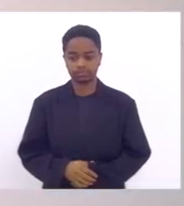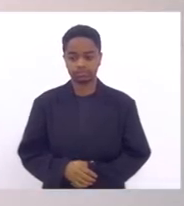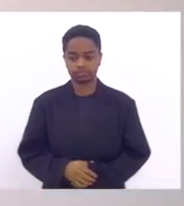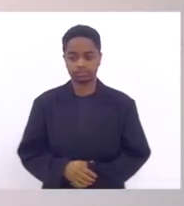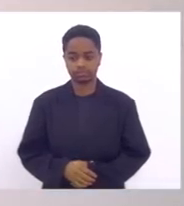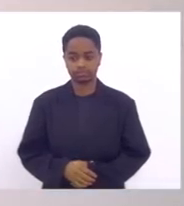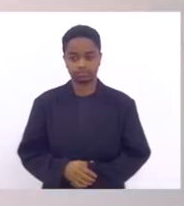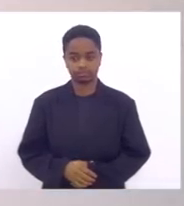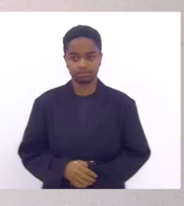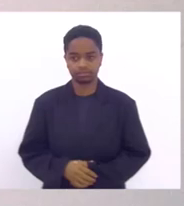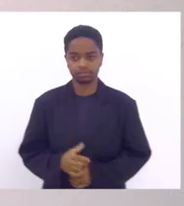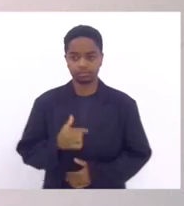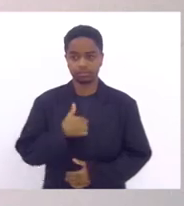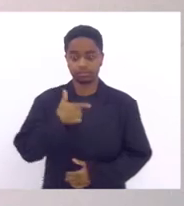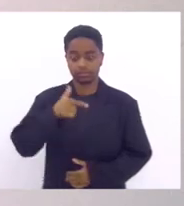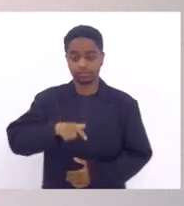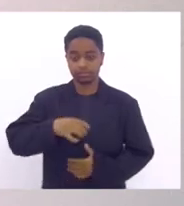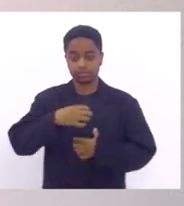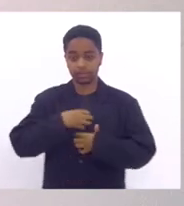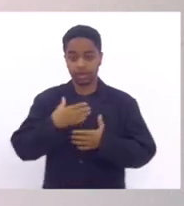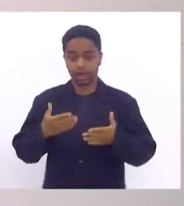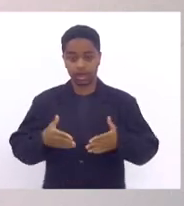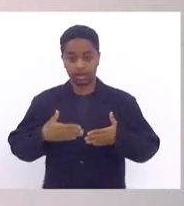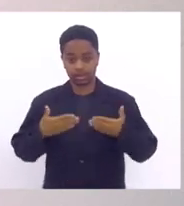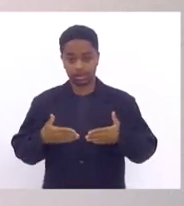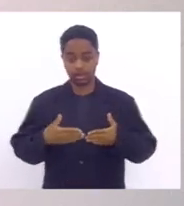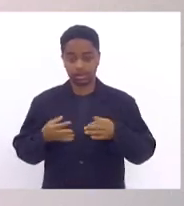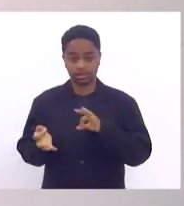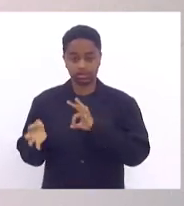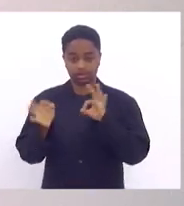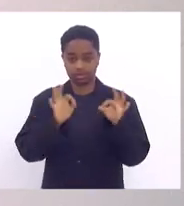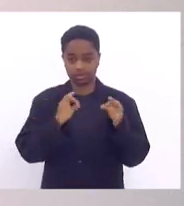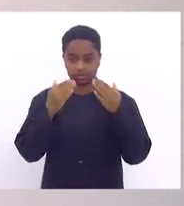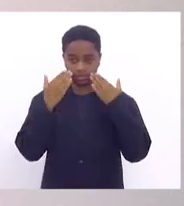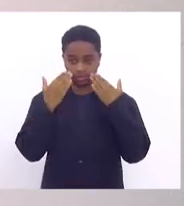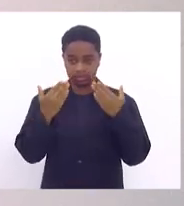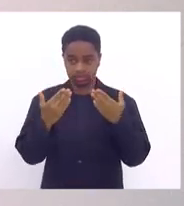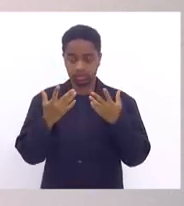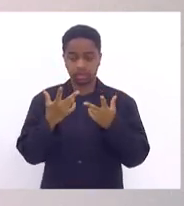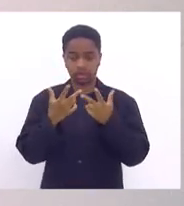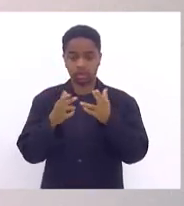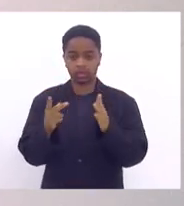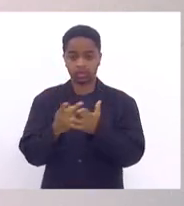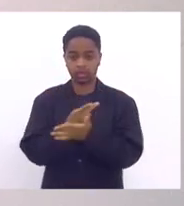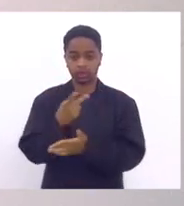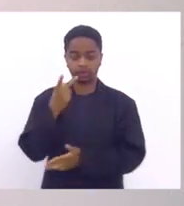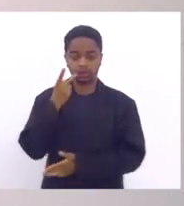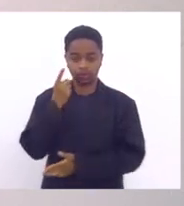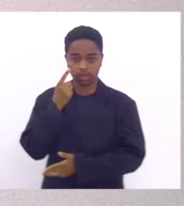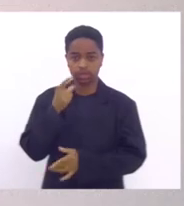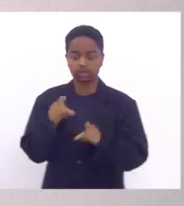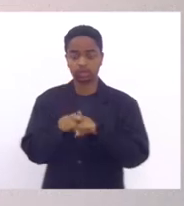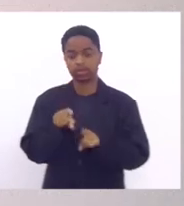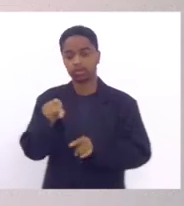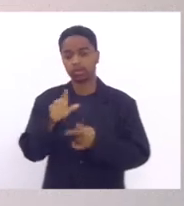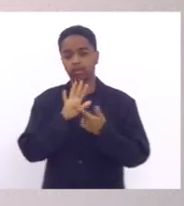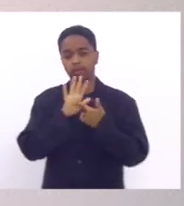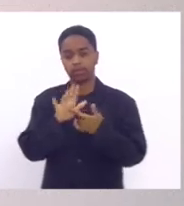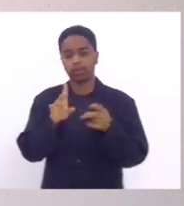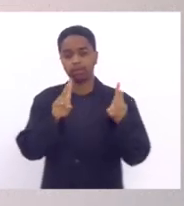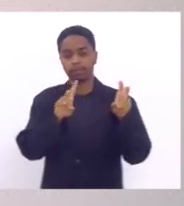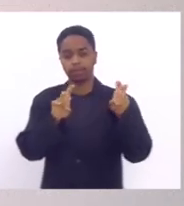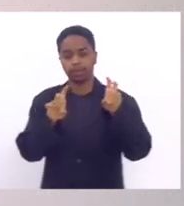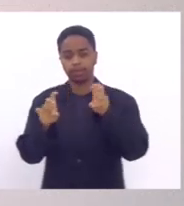de novo senti a mesma alegria de ver essa apresentação conforme em Fortaleza por trazer temas muito